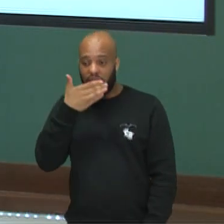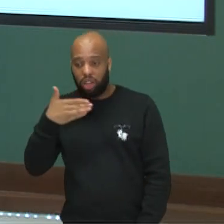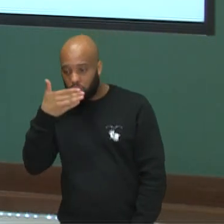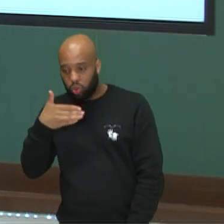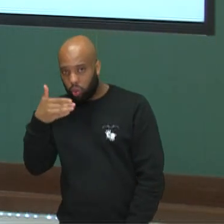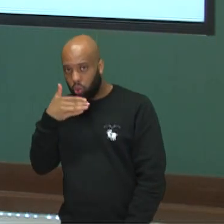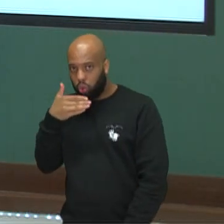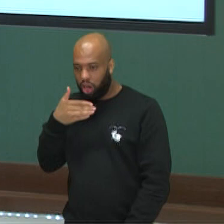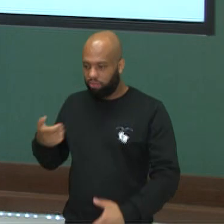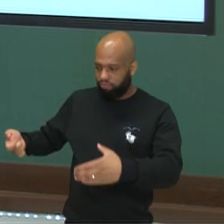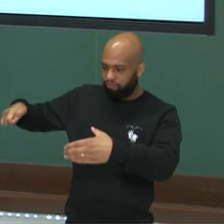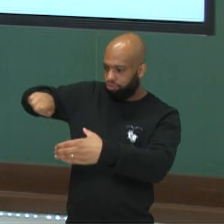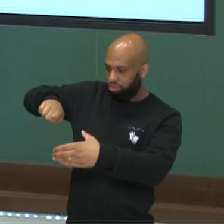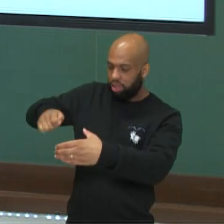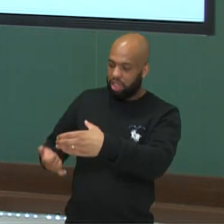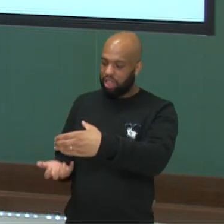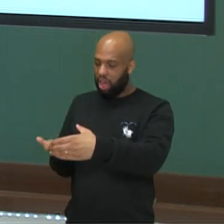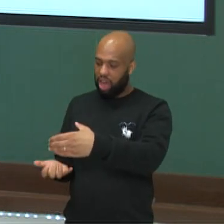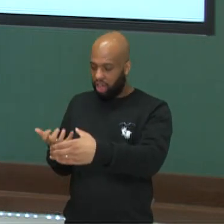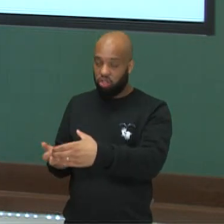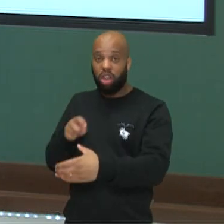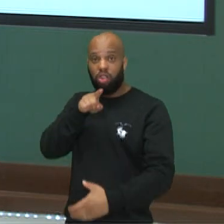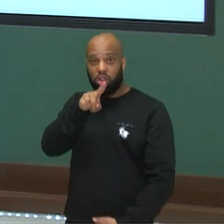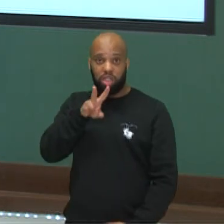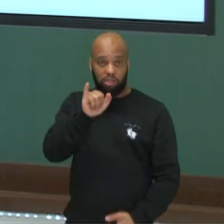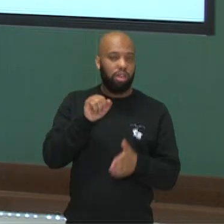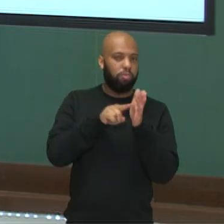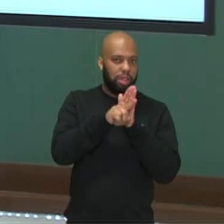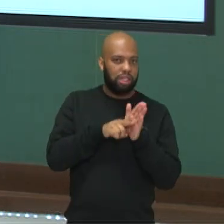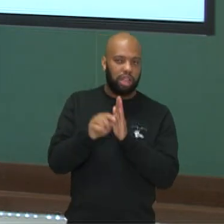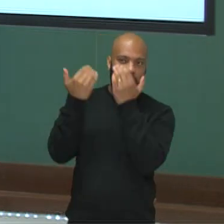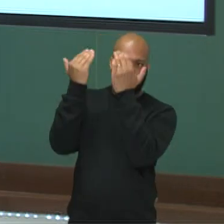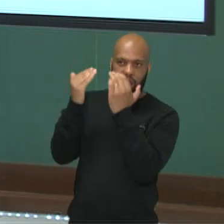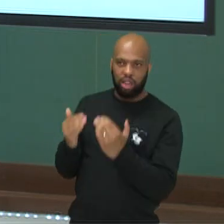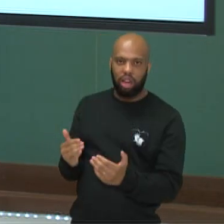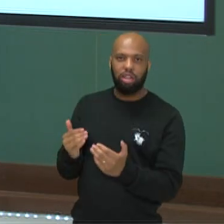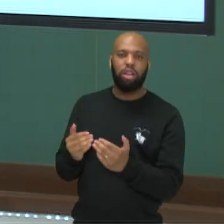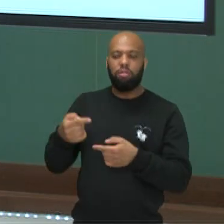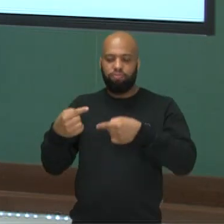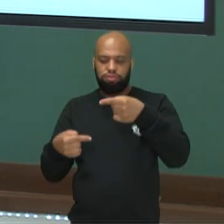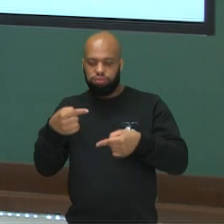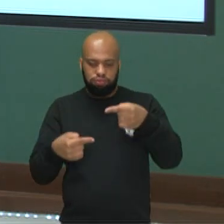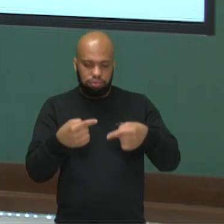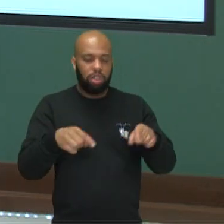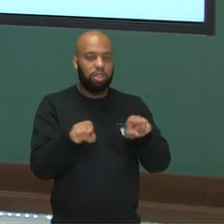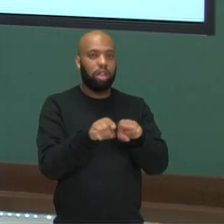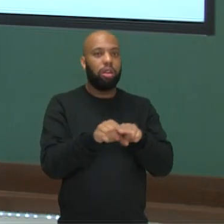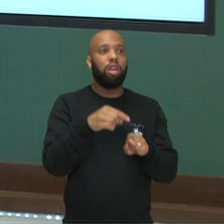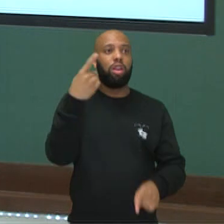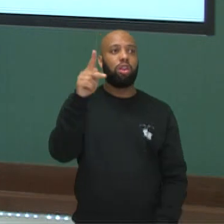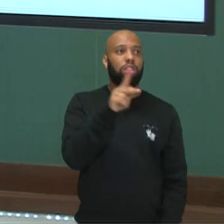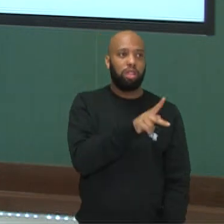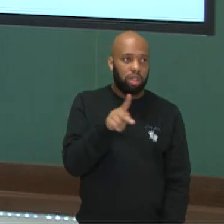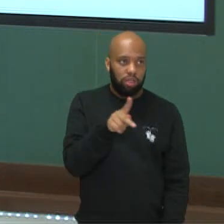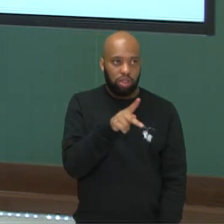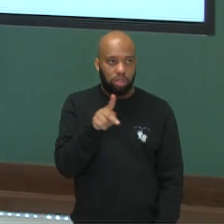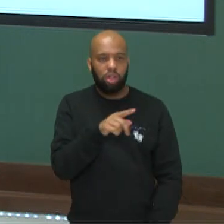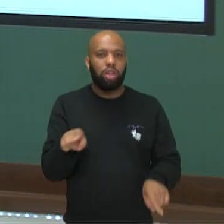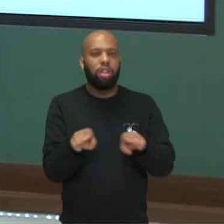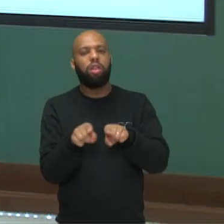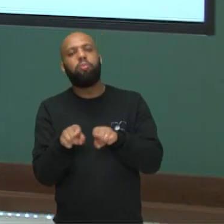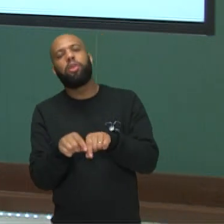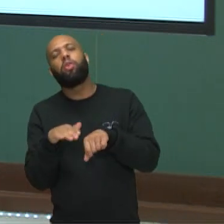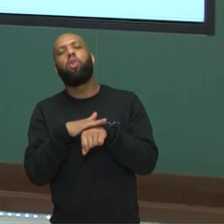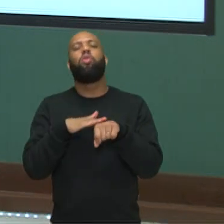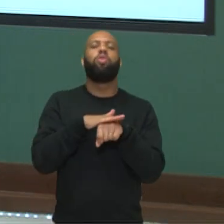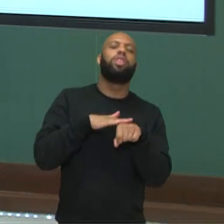reações químicas que são fundamentais. Você vai pesquisar, você vai analisar, discutir com o seu professor e bater aquele